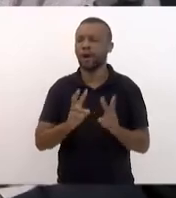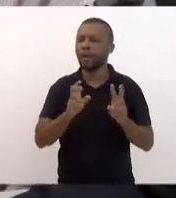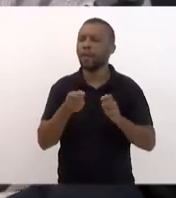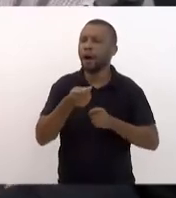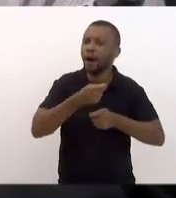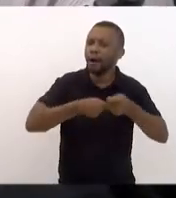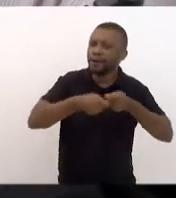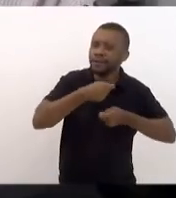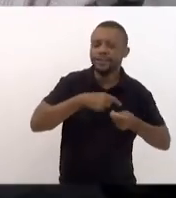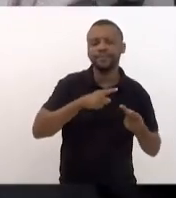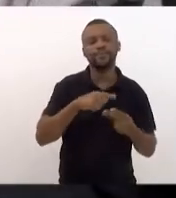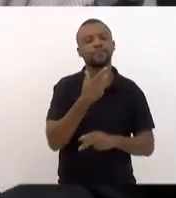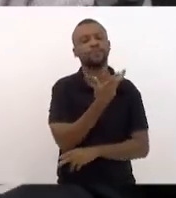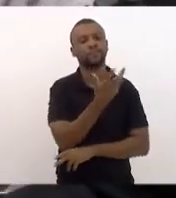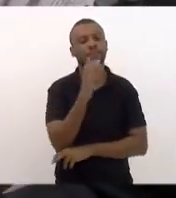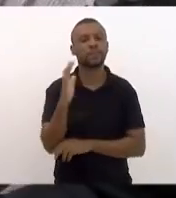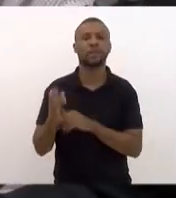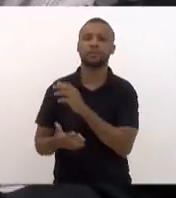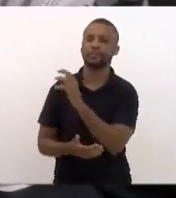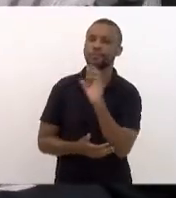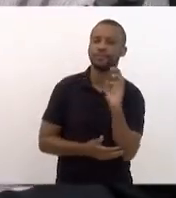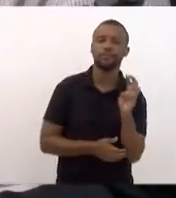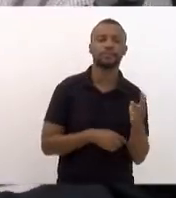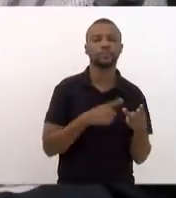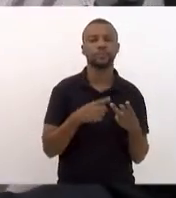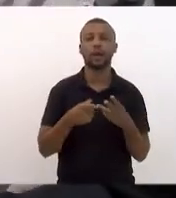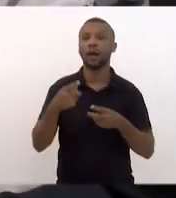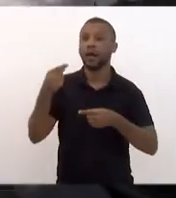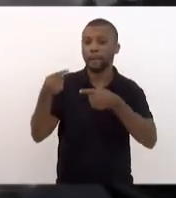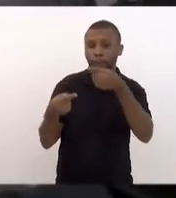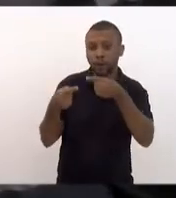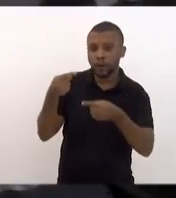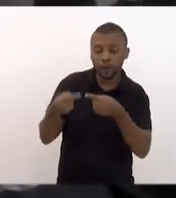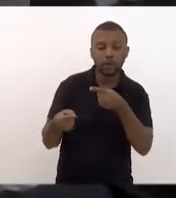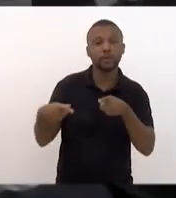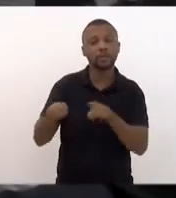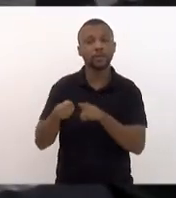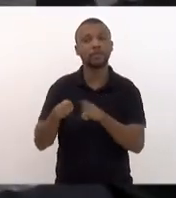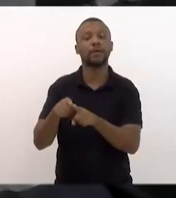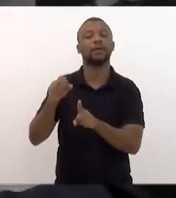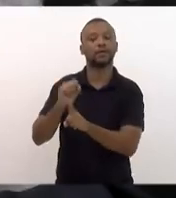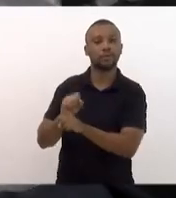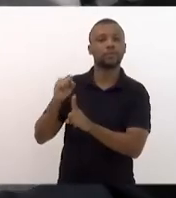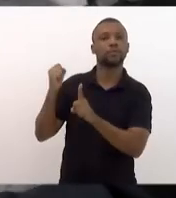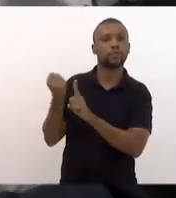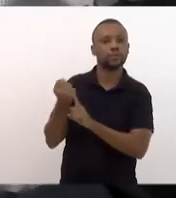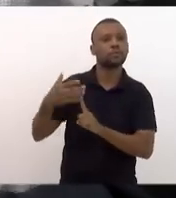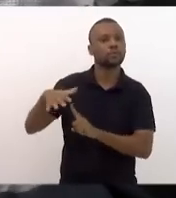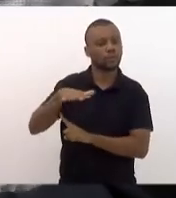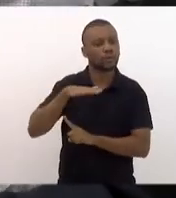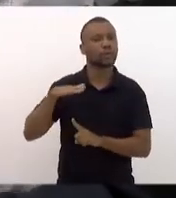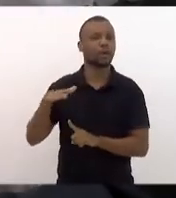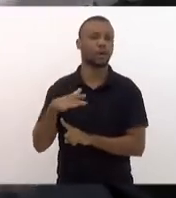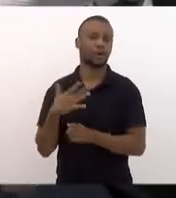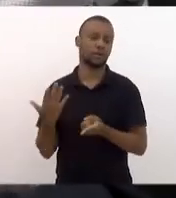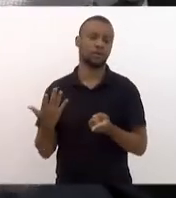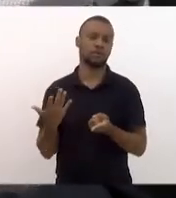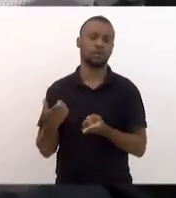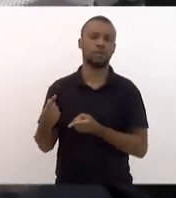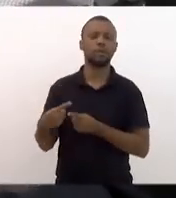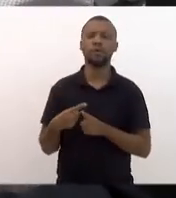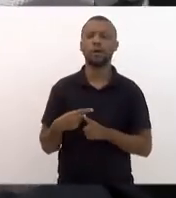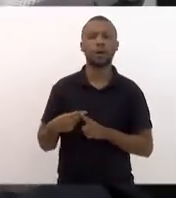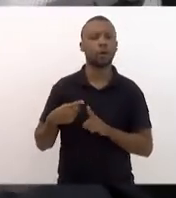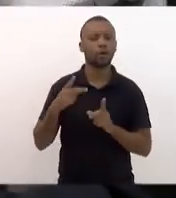na questão ambiental, na questão política e na questão social. Questão social. Porque o que acontece